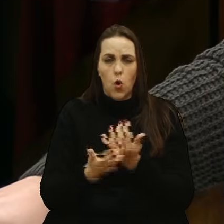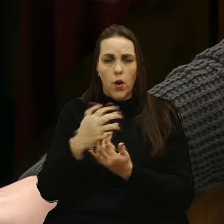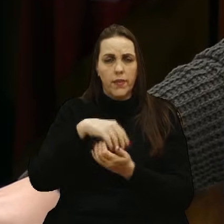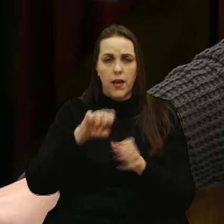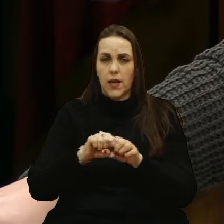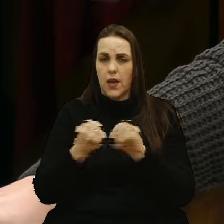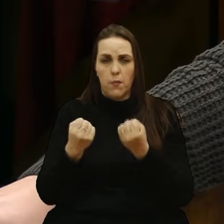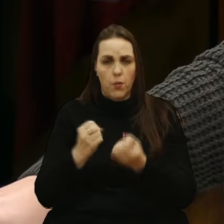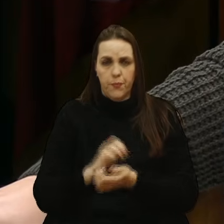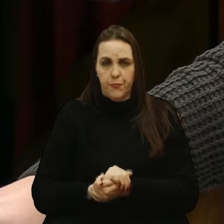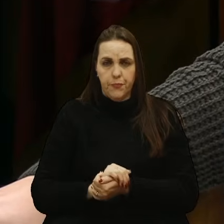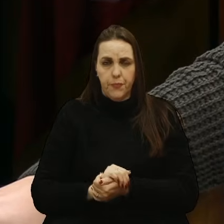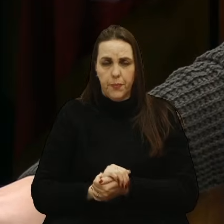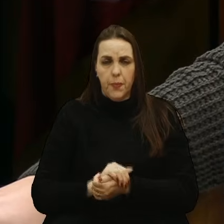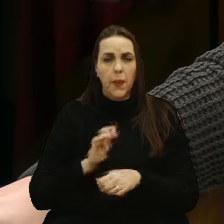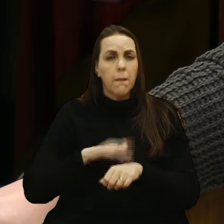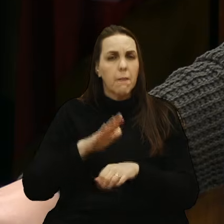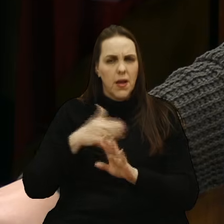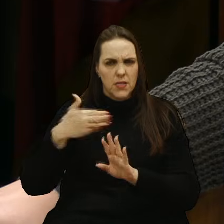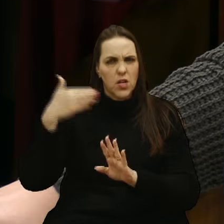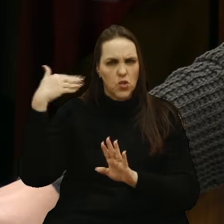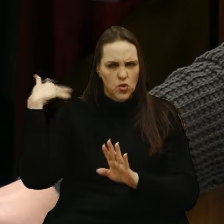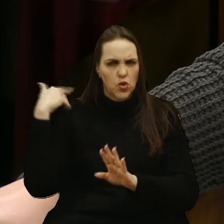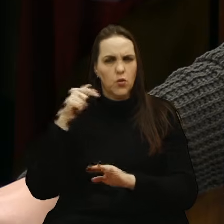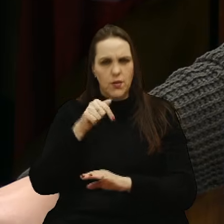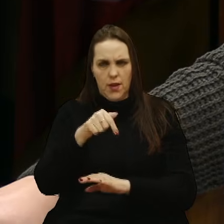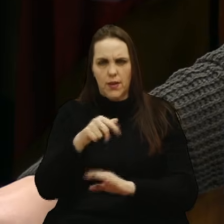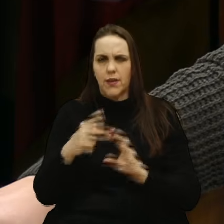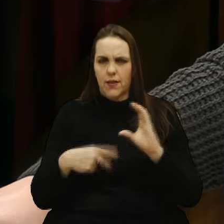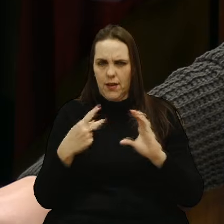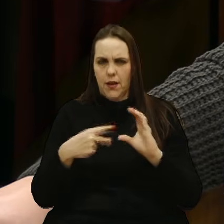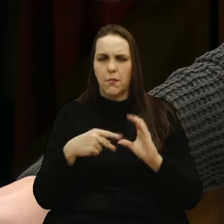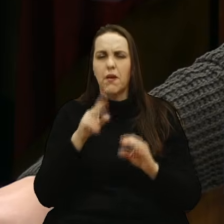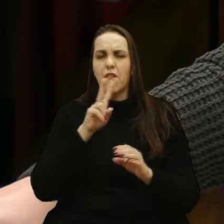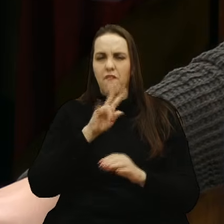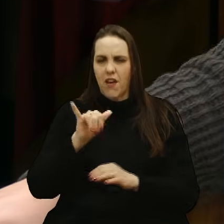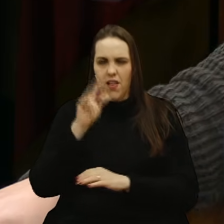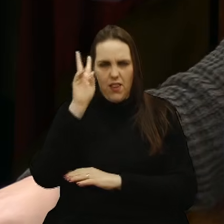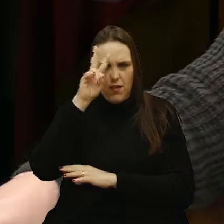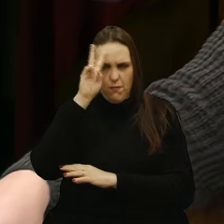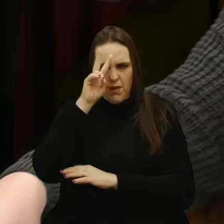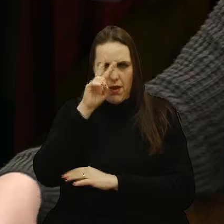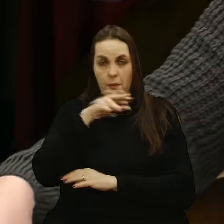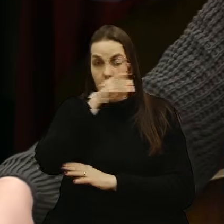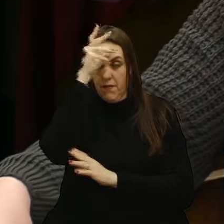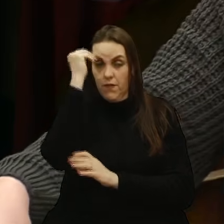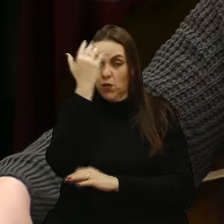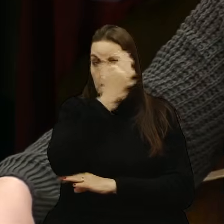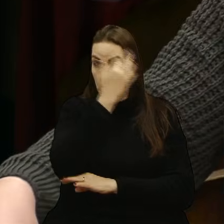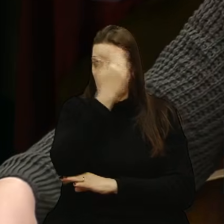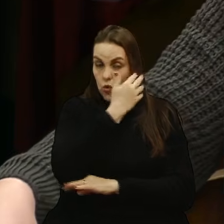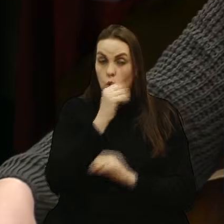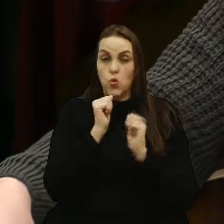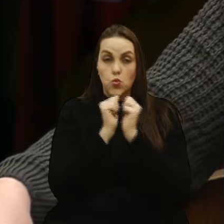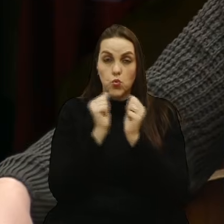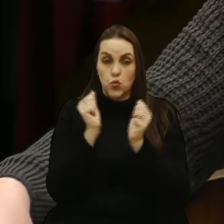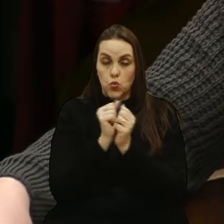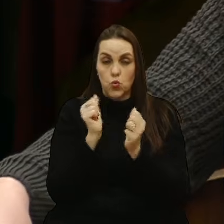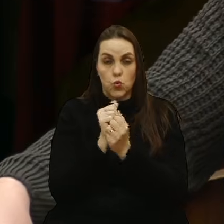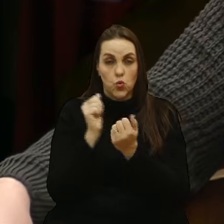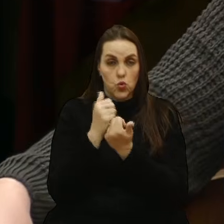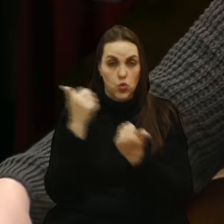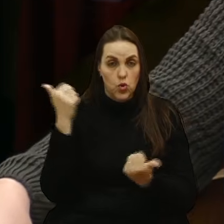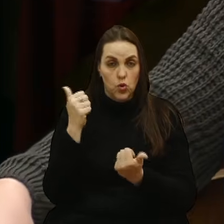quebrada. Os mais antigos de casa certamente vão lembrar que o prefeito Adiló, juntamente com o diretor Zequim, tiveram